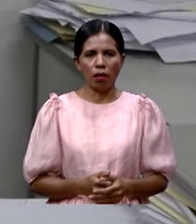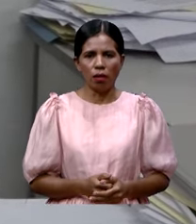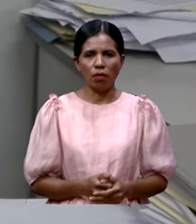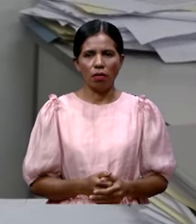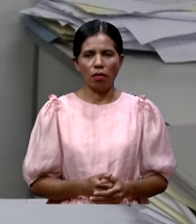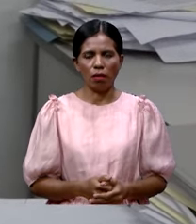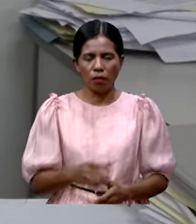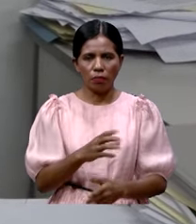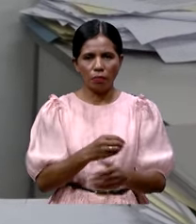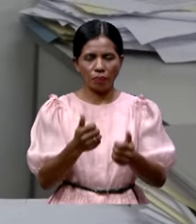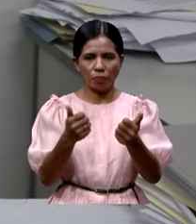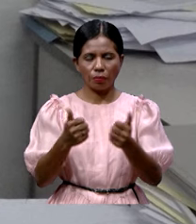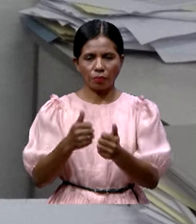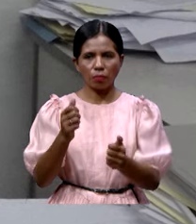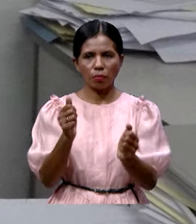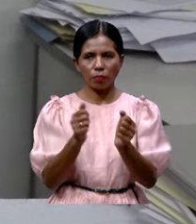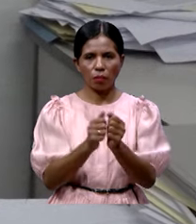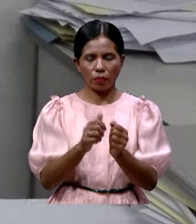a Leoninha,